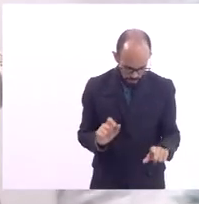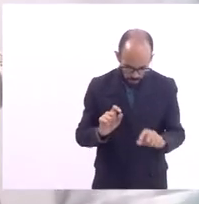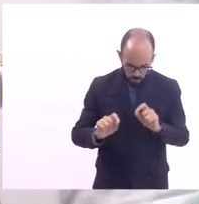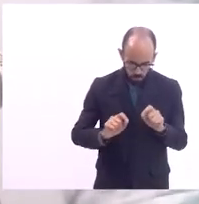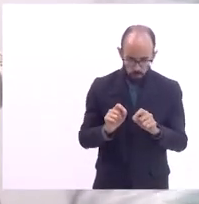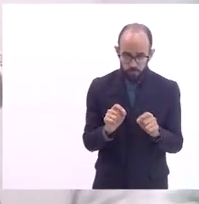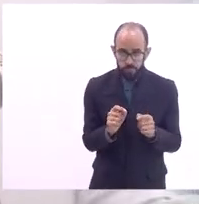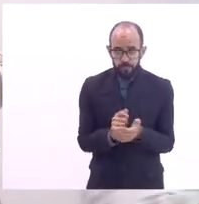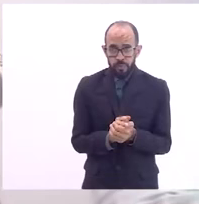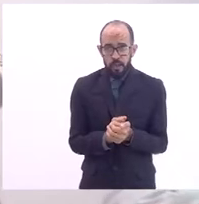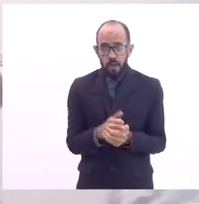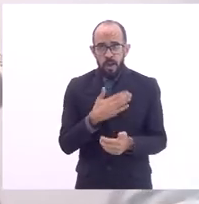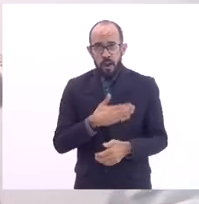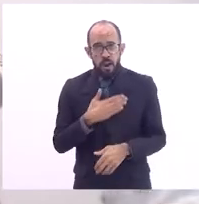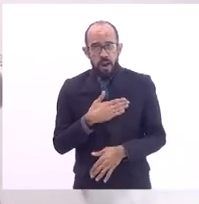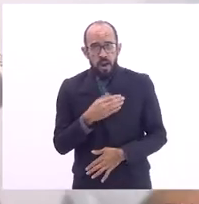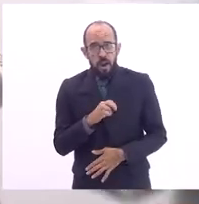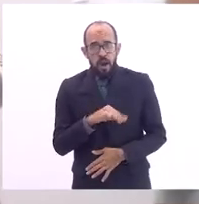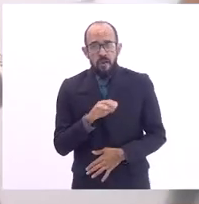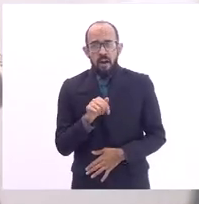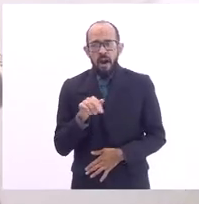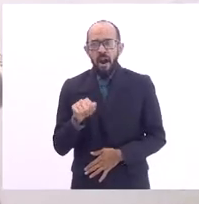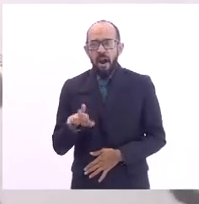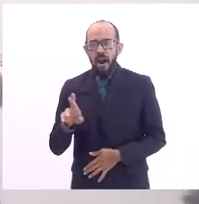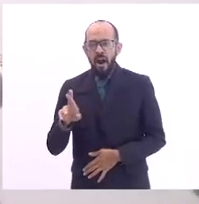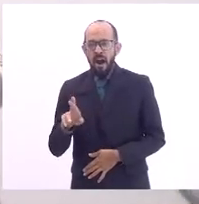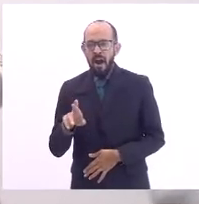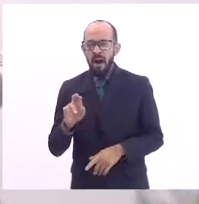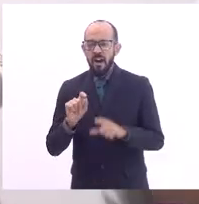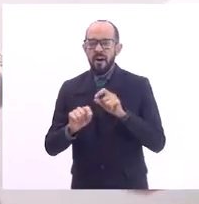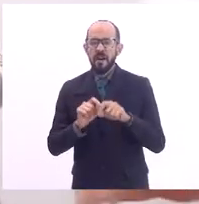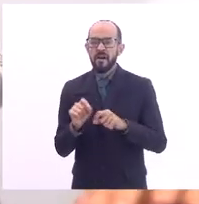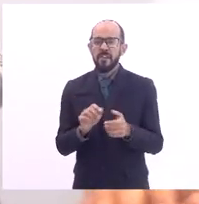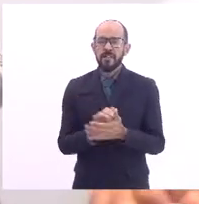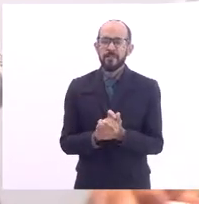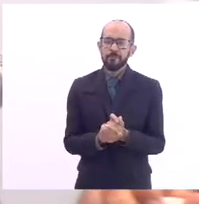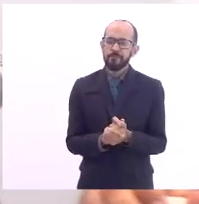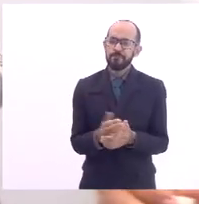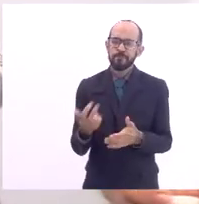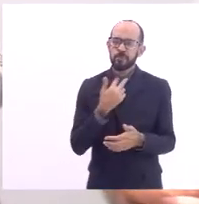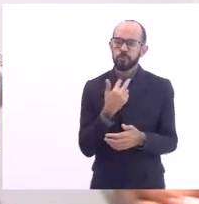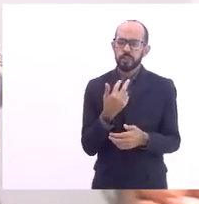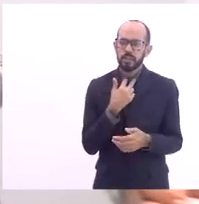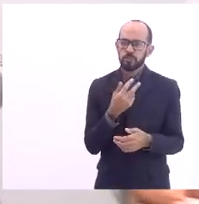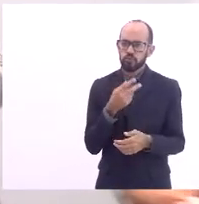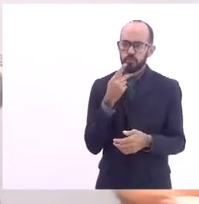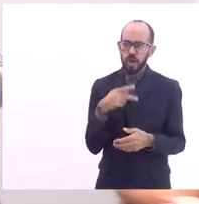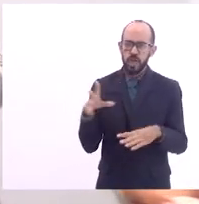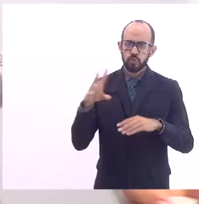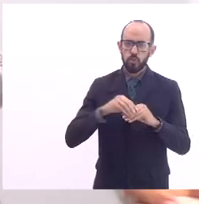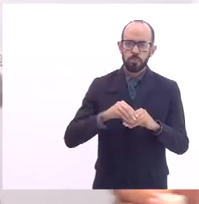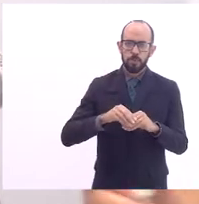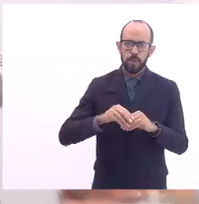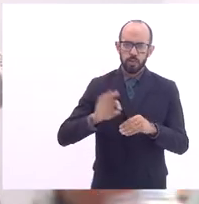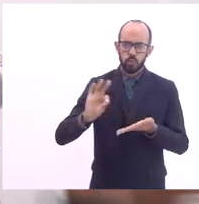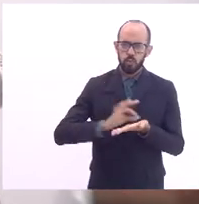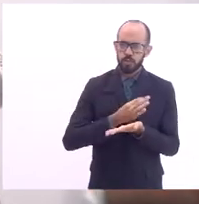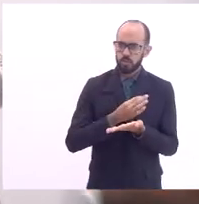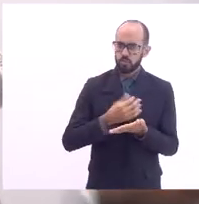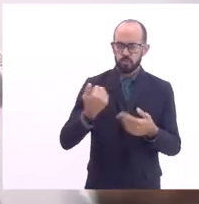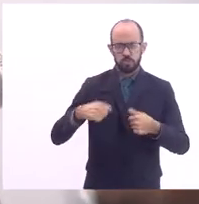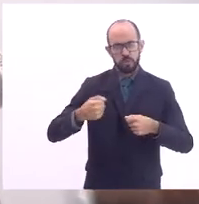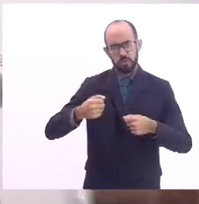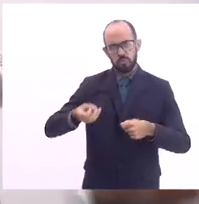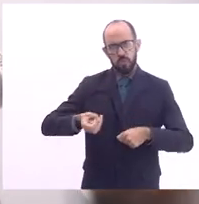meu querido Wagner Victor, não pode se falar em extensão desse contrato. A gente precisa de uma nova licitação.